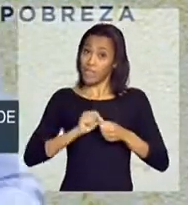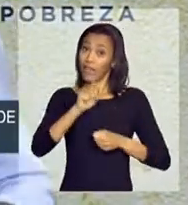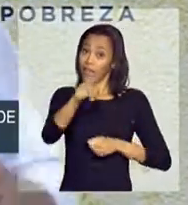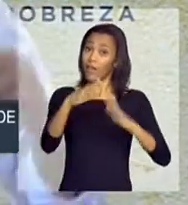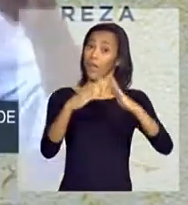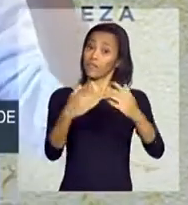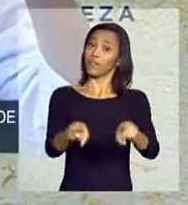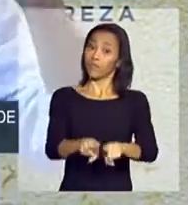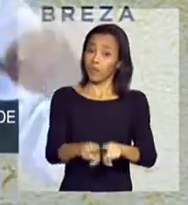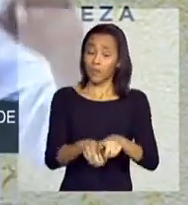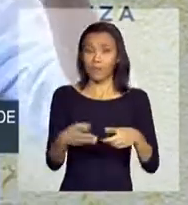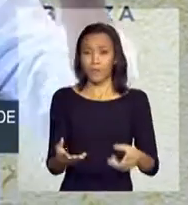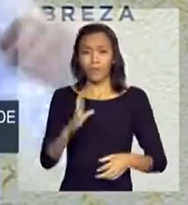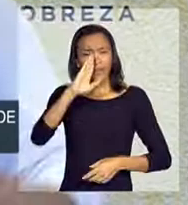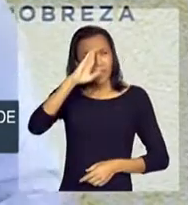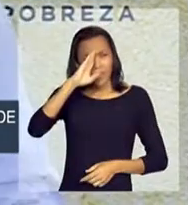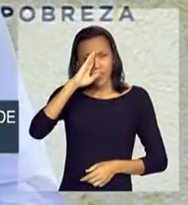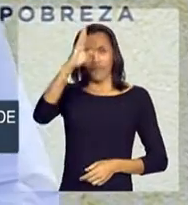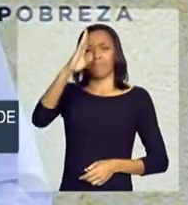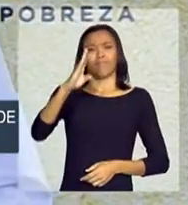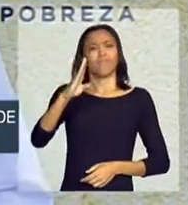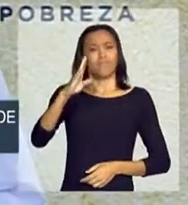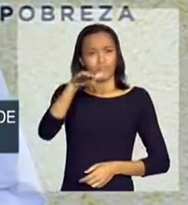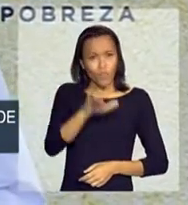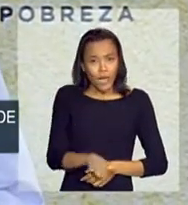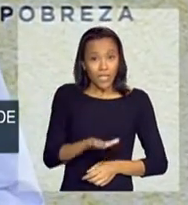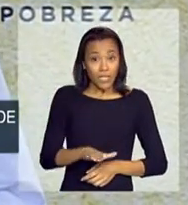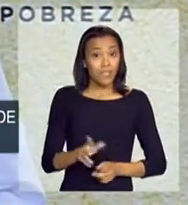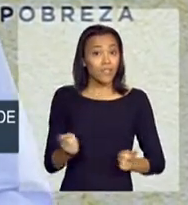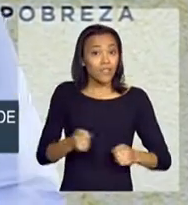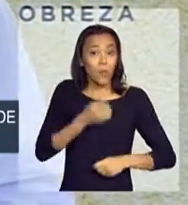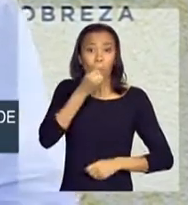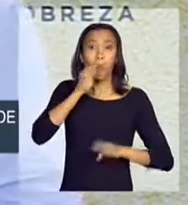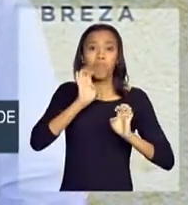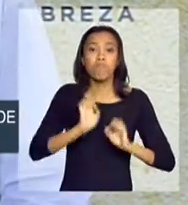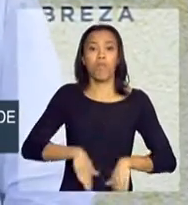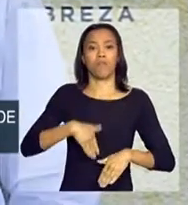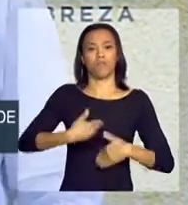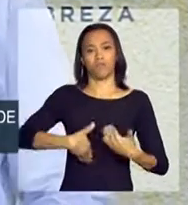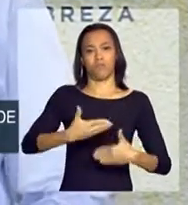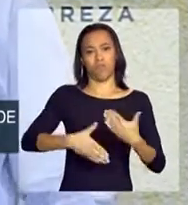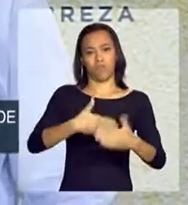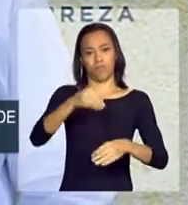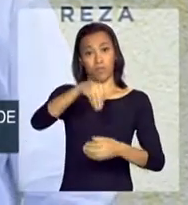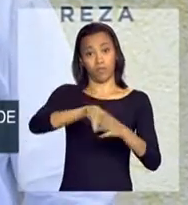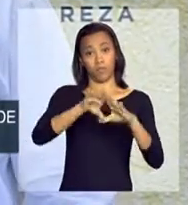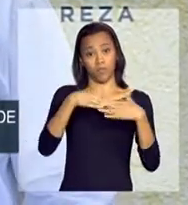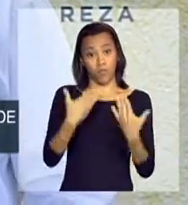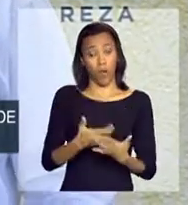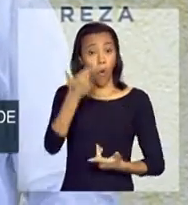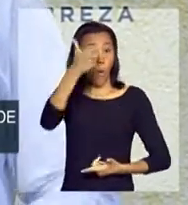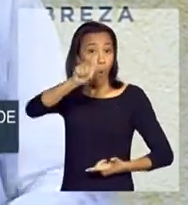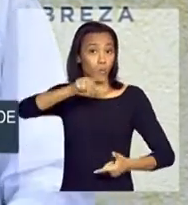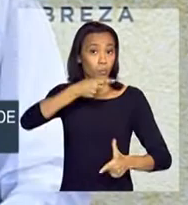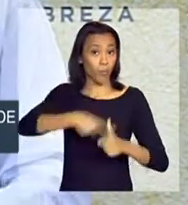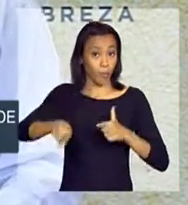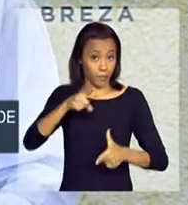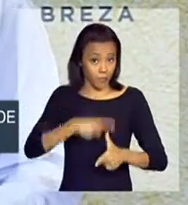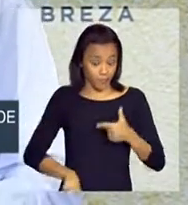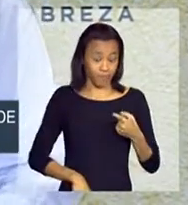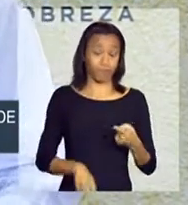de casa pode ser fundamental para uma criança ter um Bom desempenho na escola o outro problema